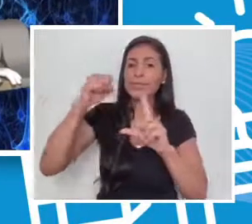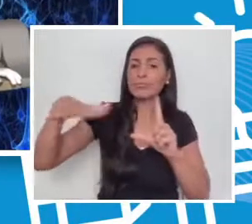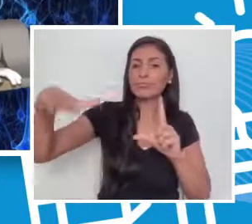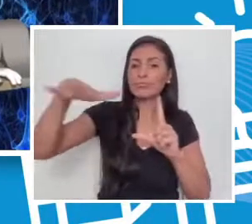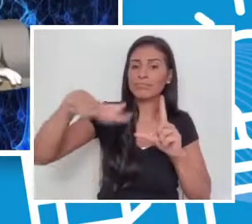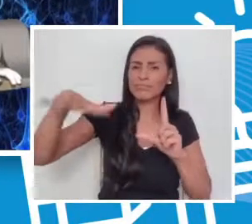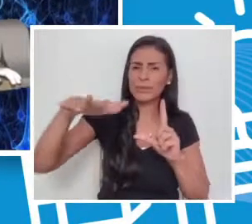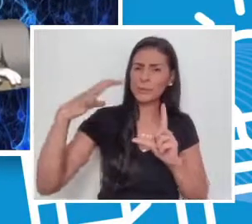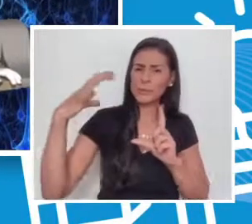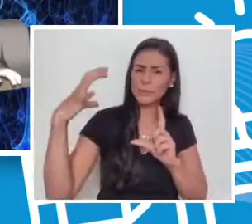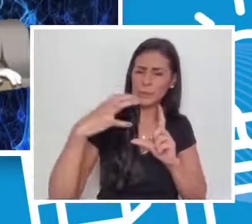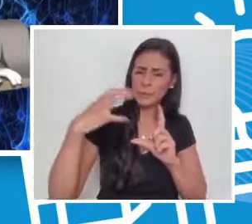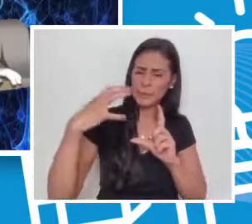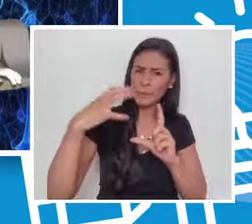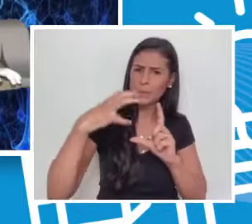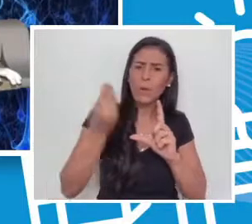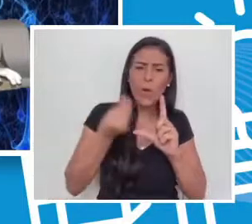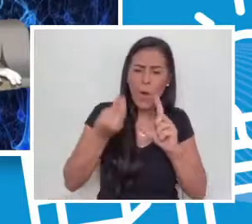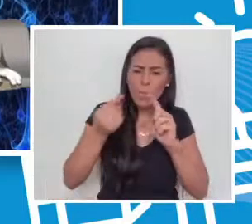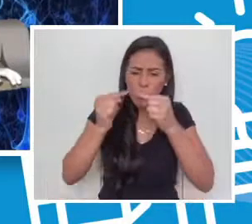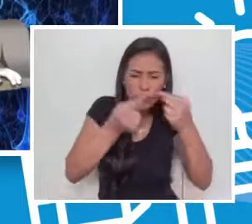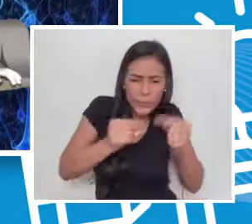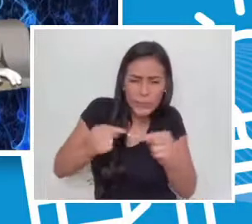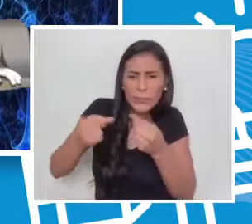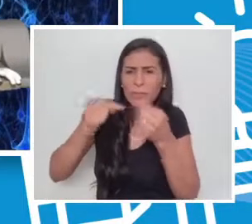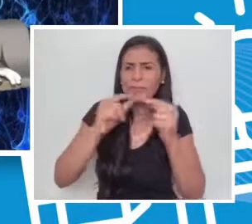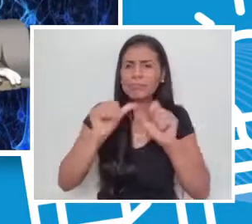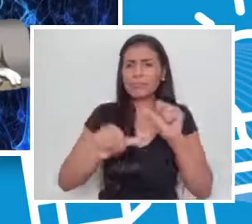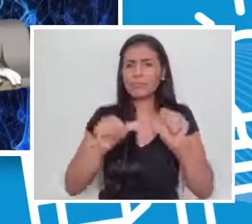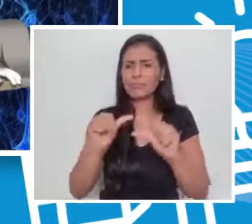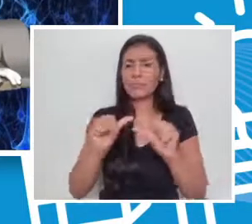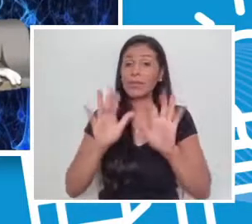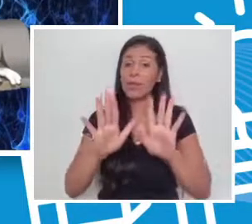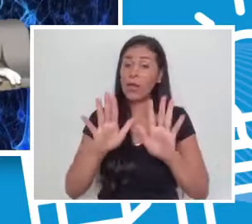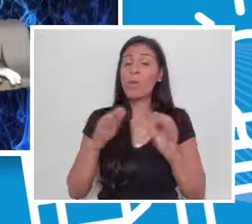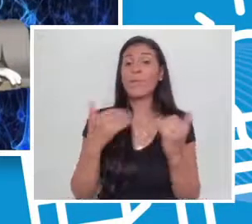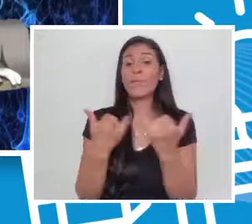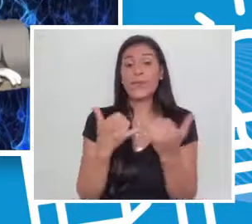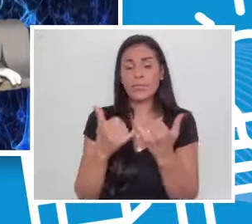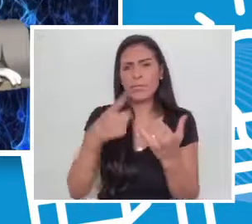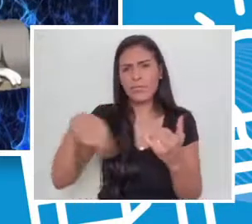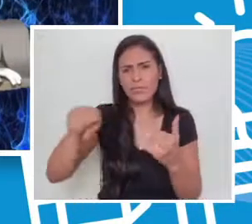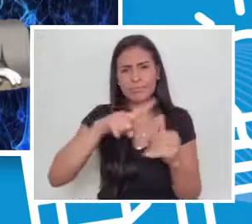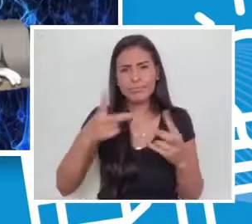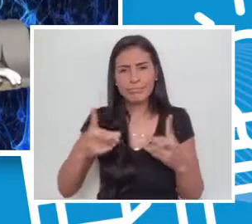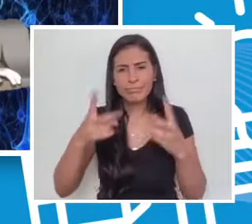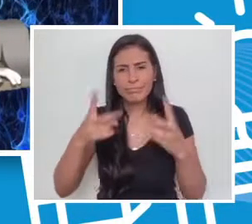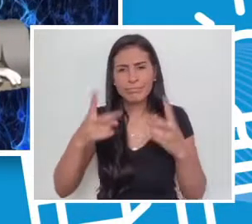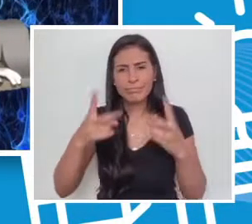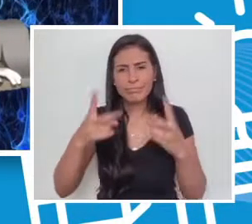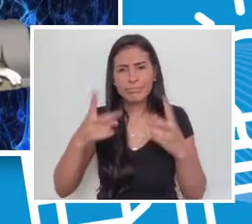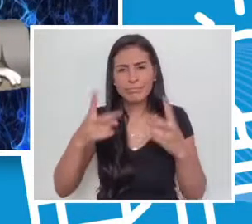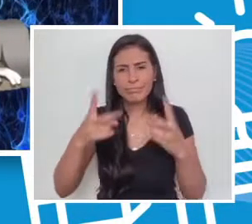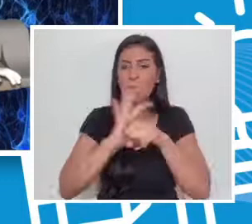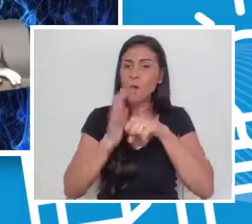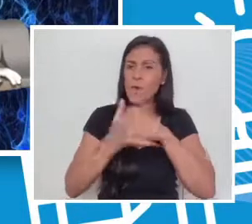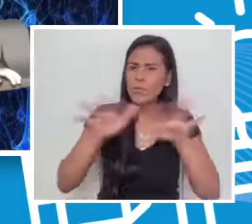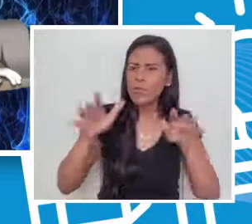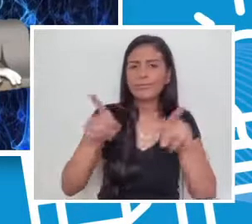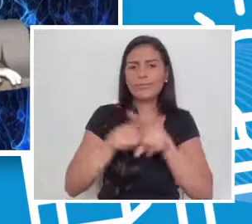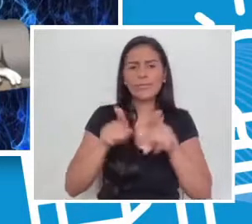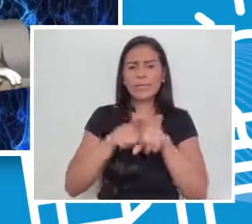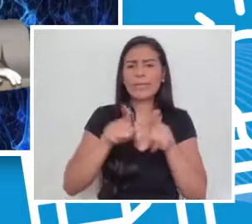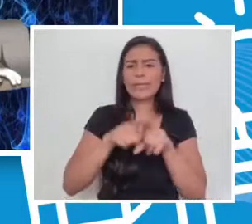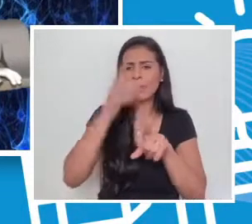a Covid, por exemplo, e o isolamento social resultante como arma